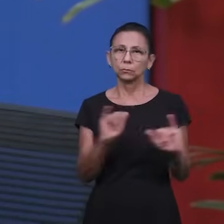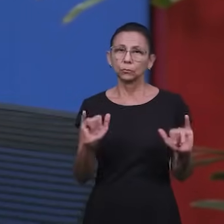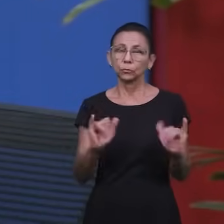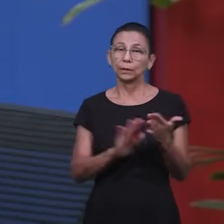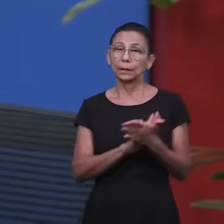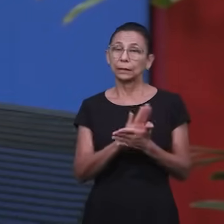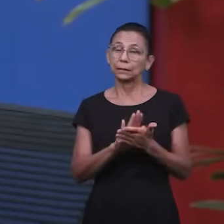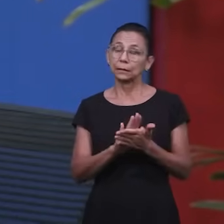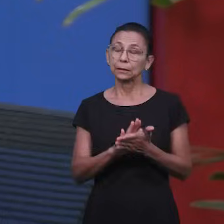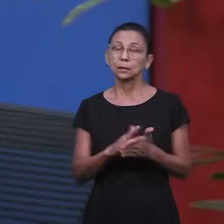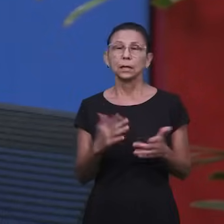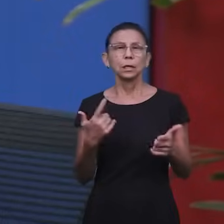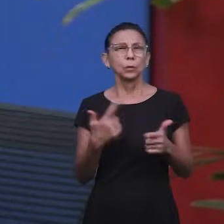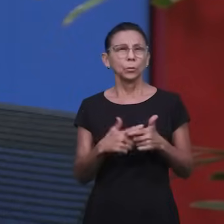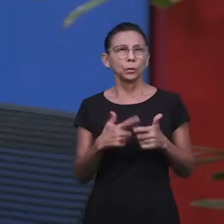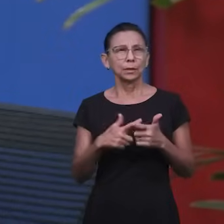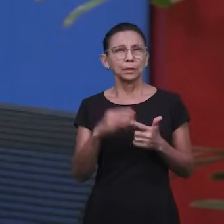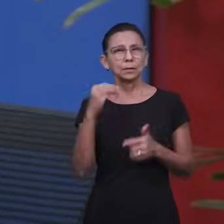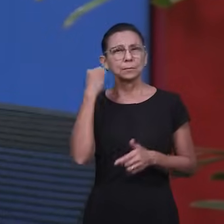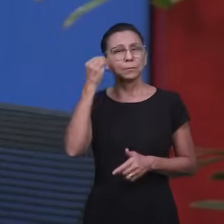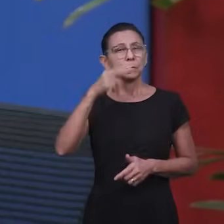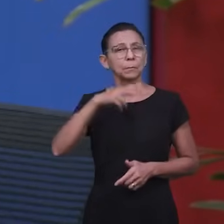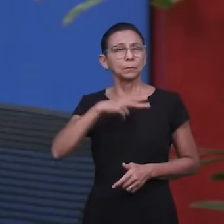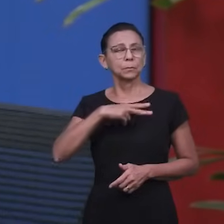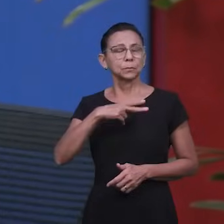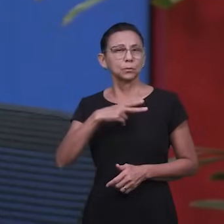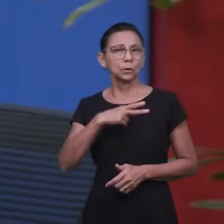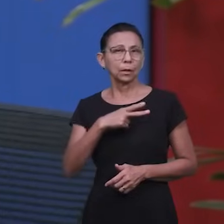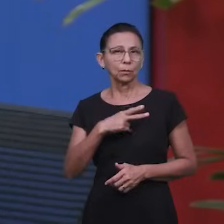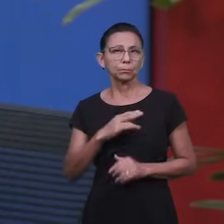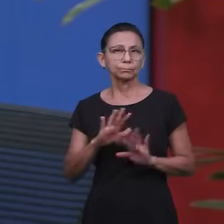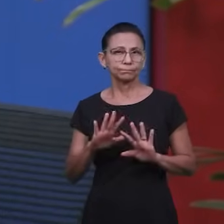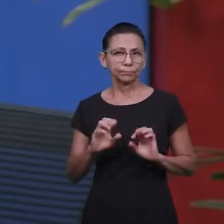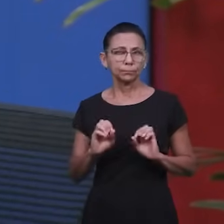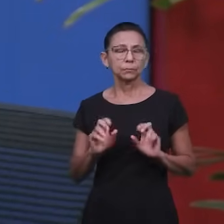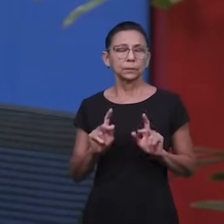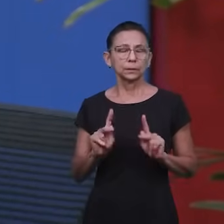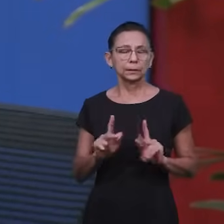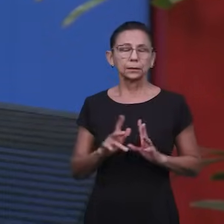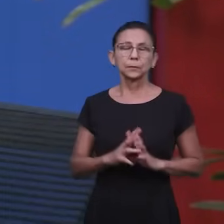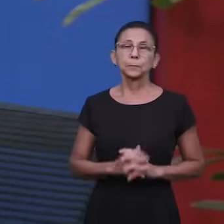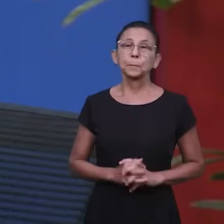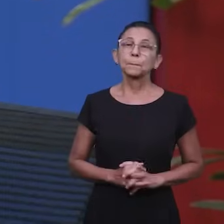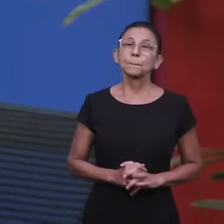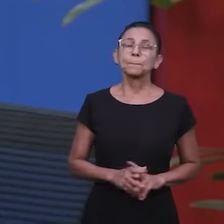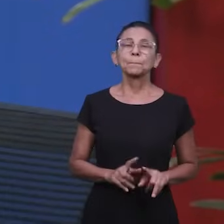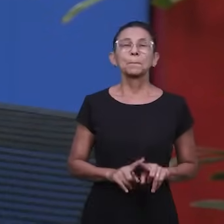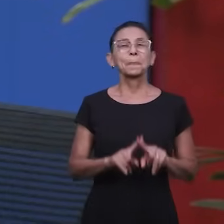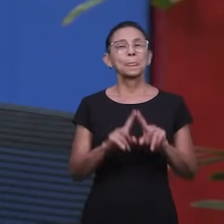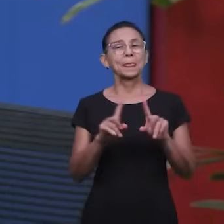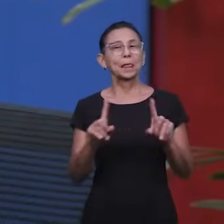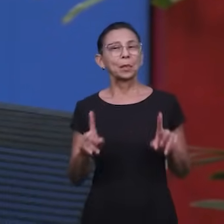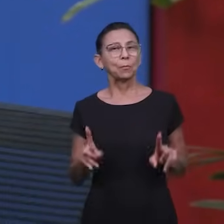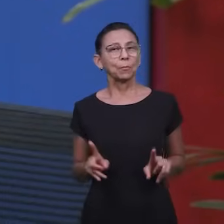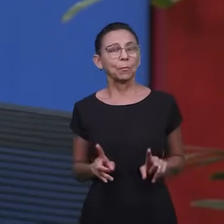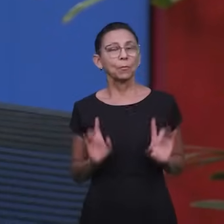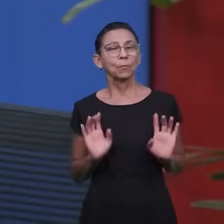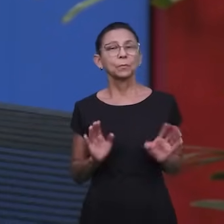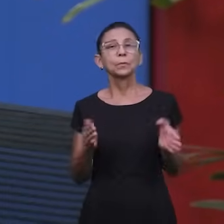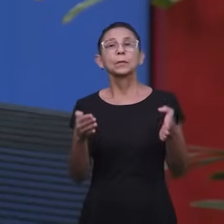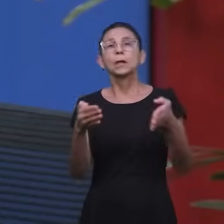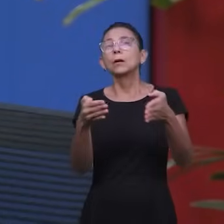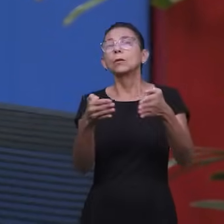experiências são experiências particulares, então nós não queremos expor ninguém, mas ao